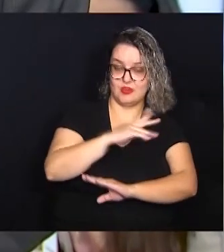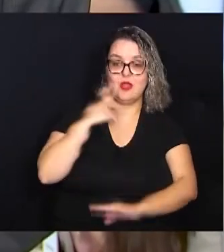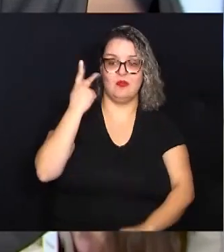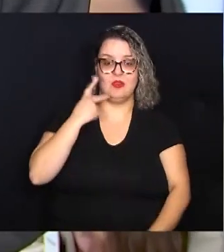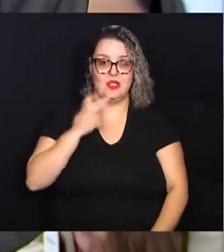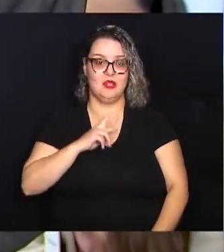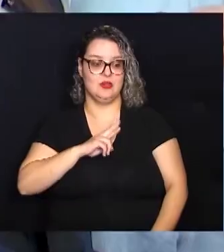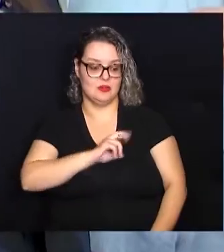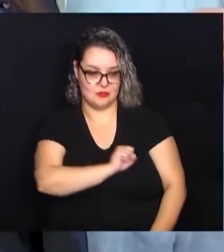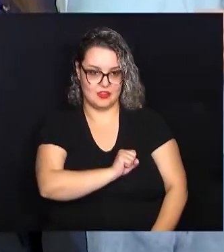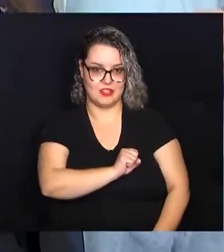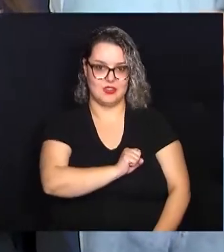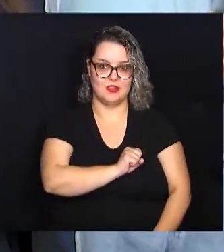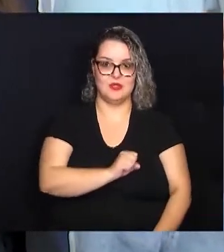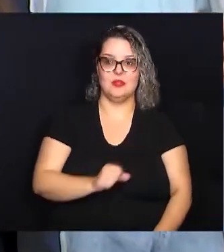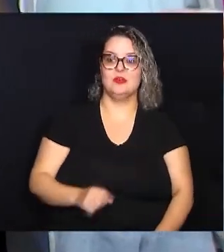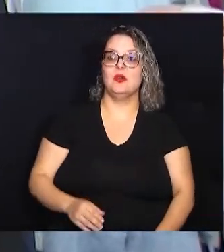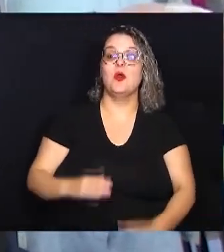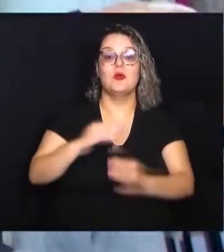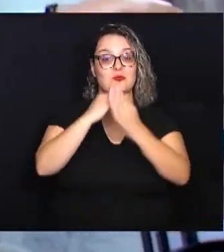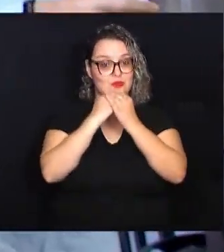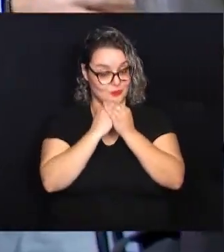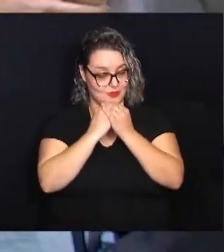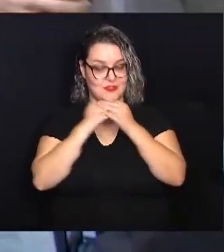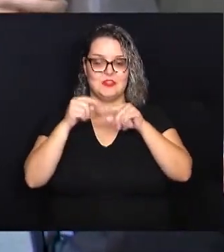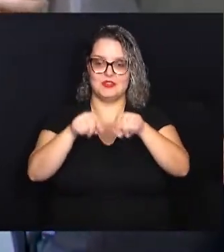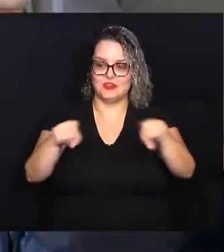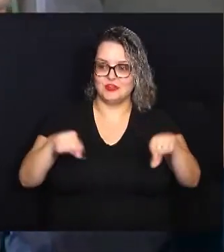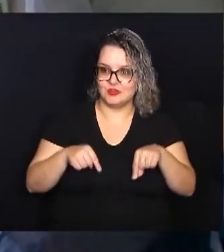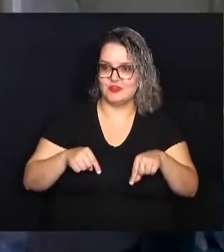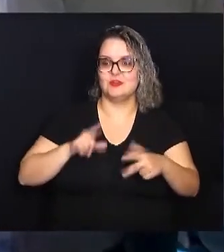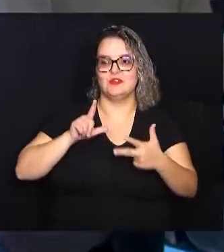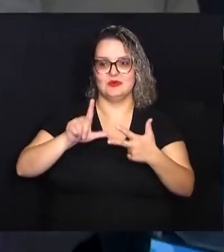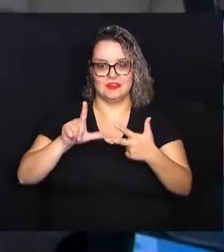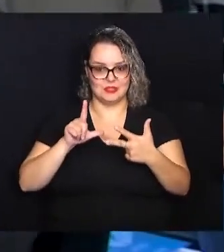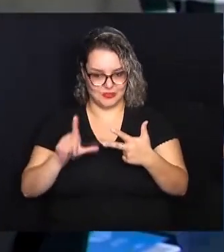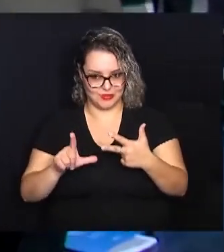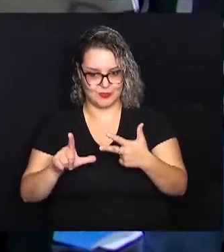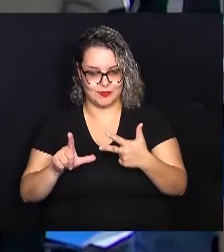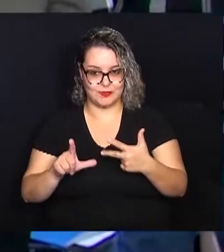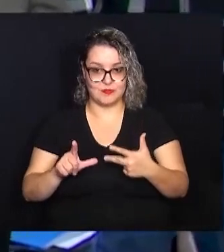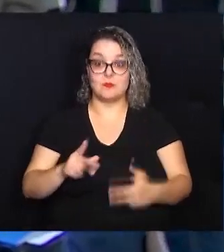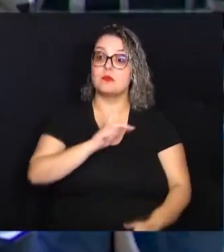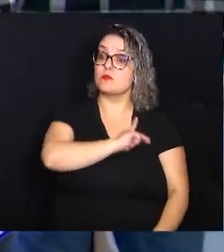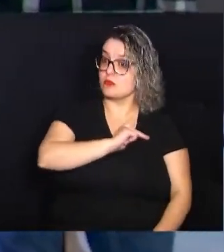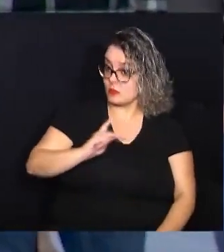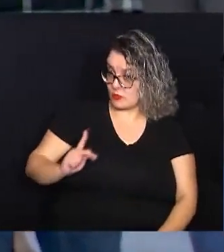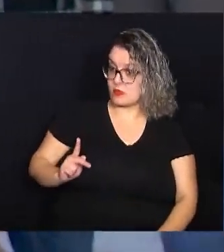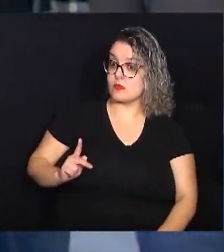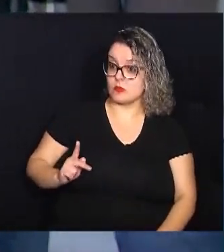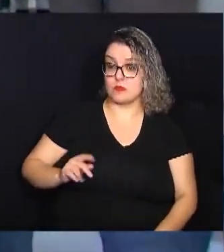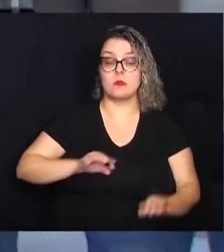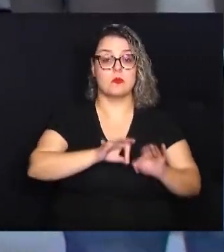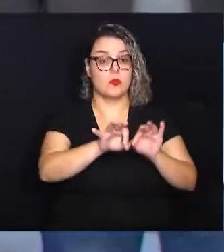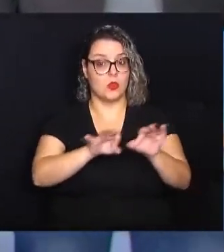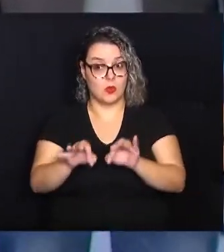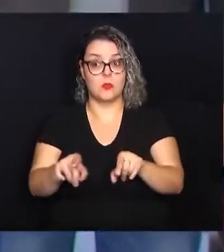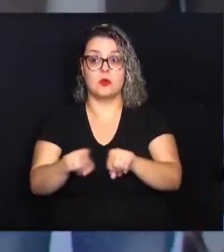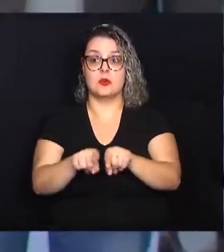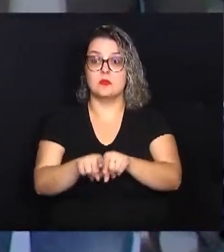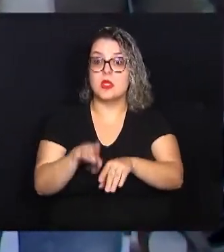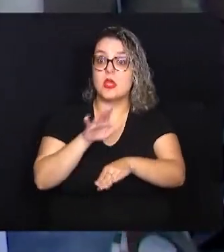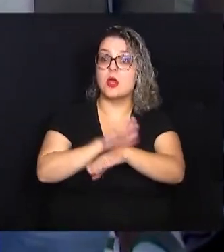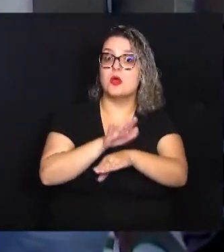vereador Luiz Rossini, com um lanche no refeitório do Legislativo. Para o presidente, o programa também ajuda